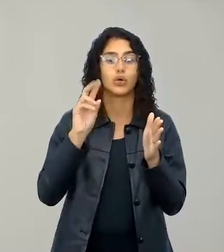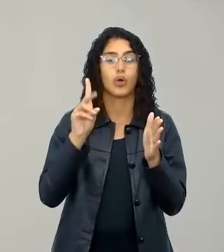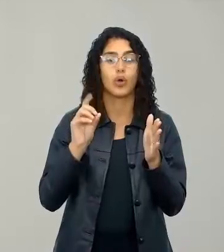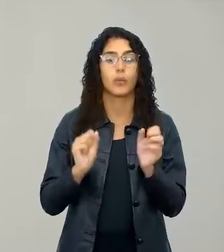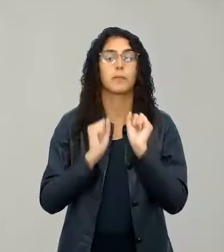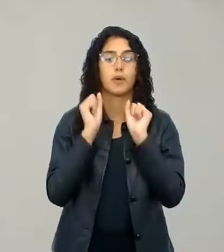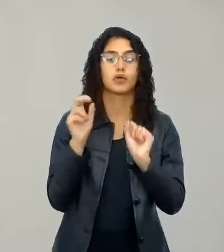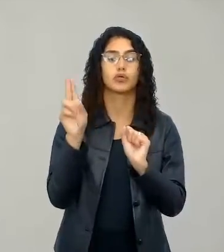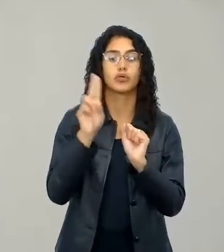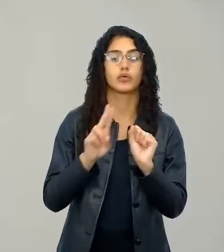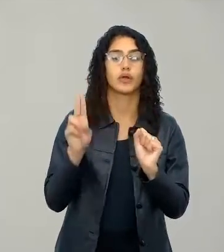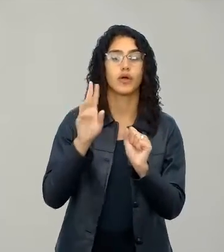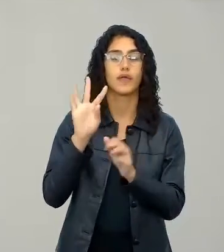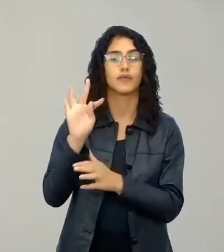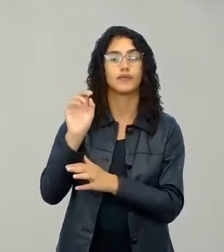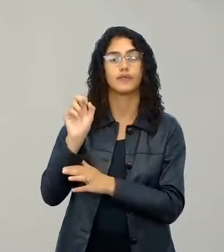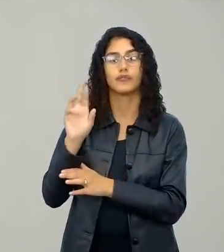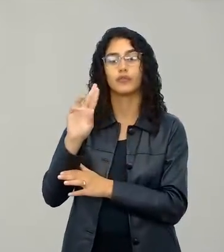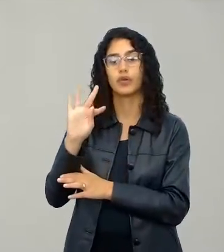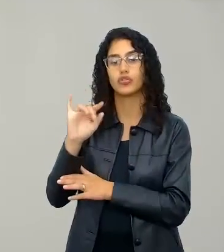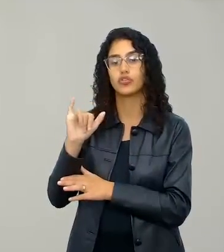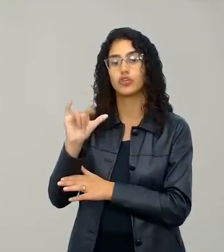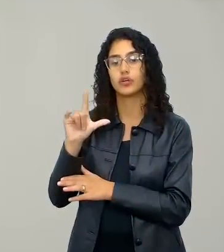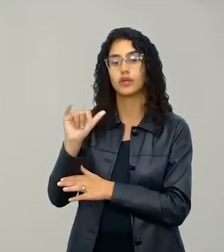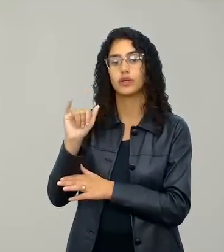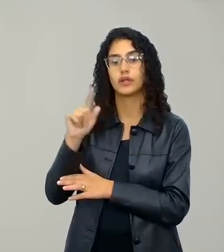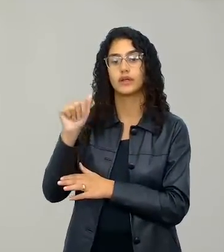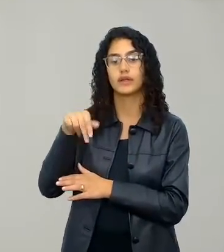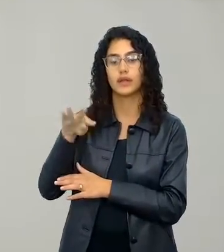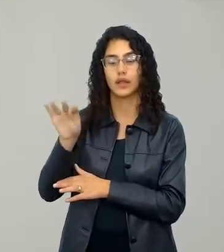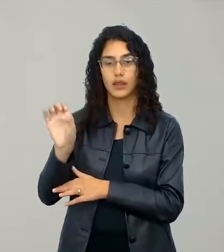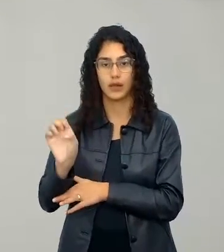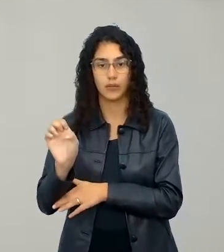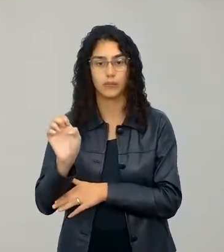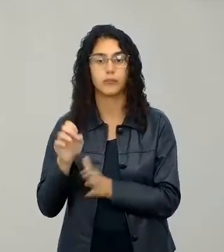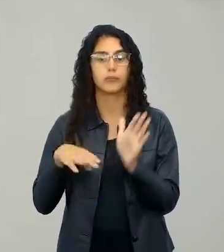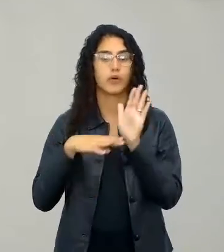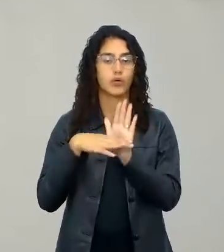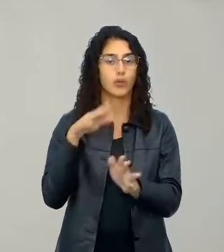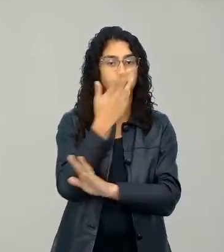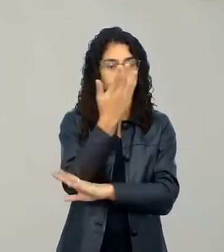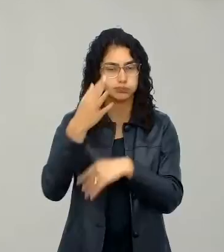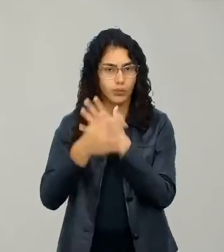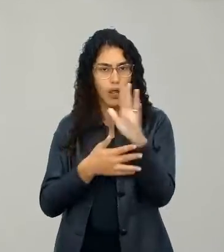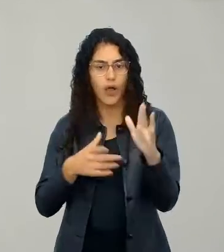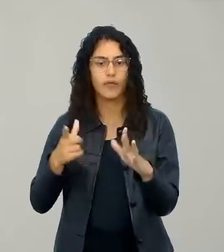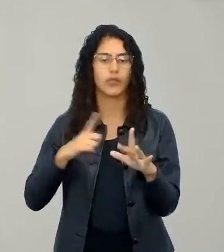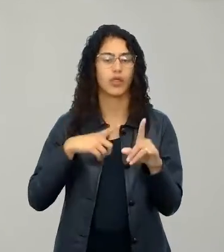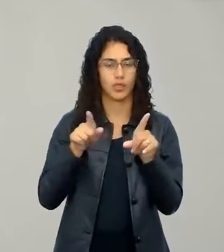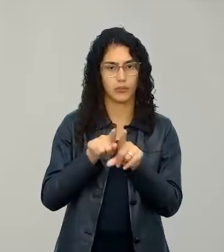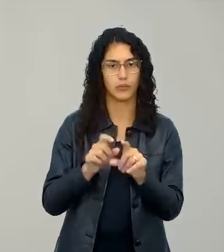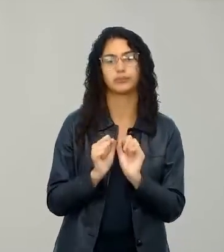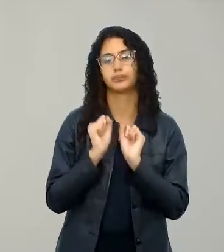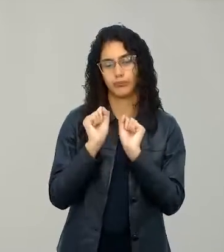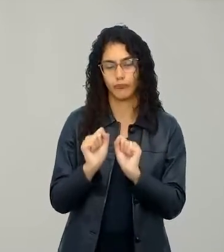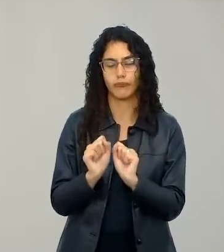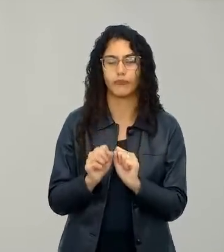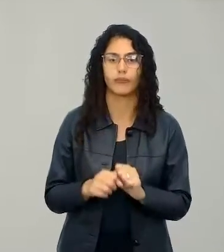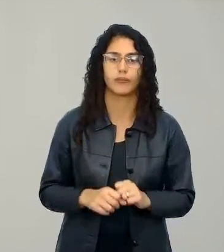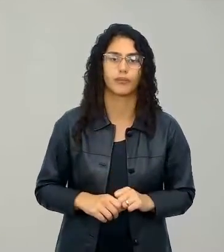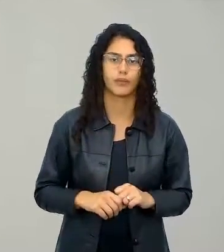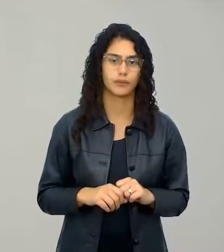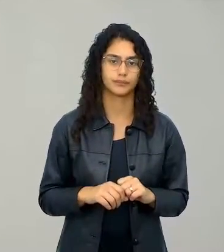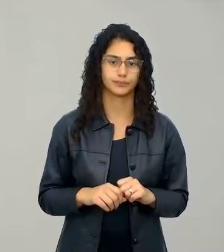ser utilizado como fertilizante, que é utilizado, por exemplo, em reflorestamento. Coloca em árvores lá. E olha que